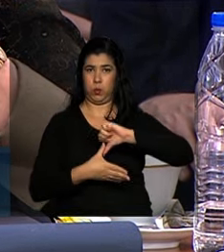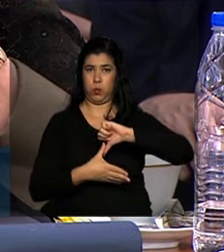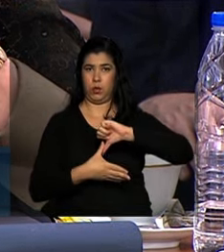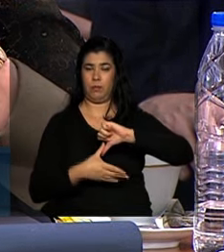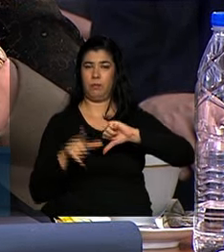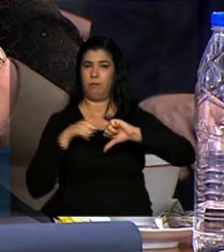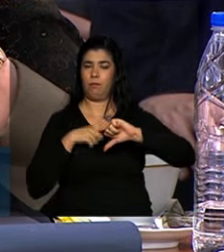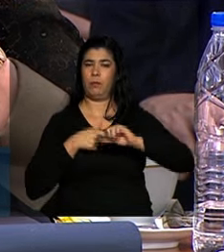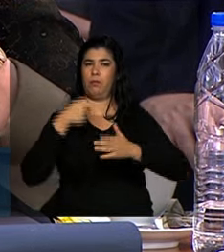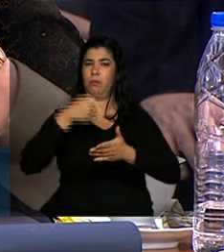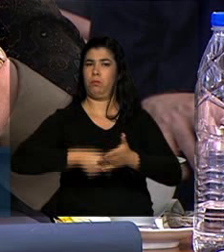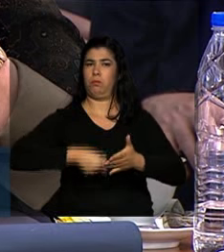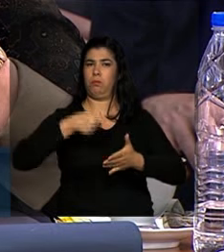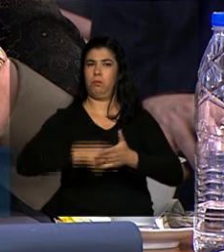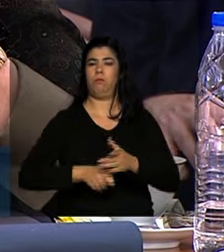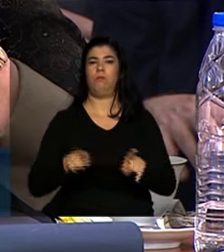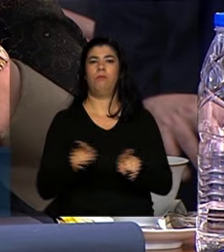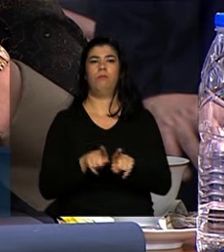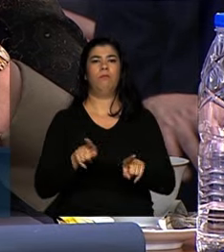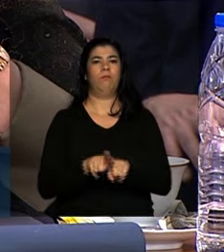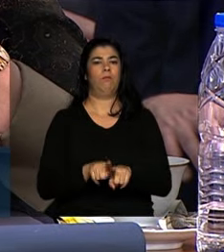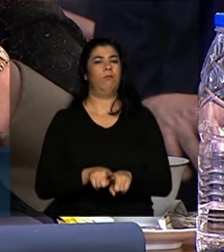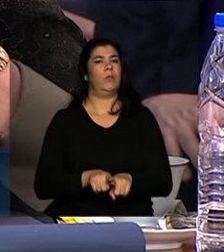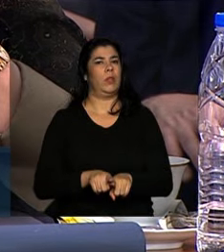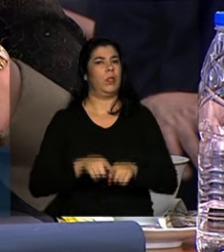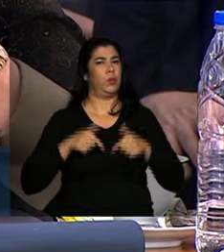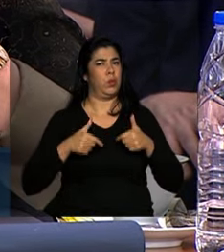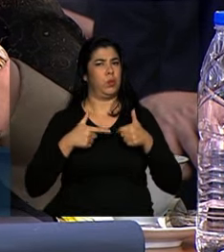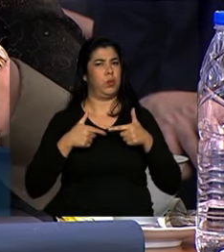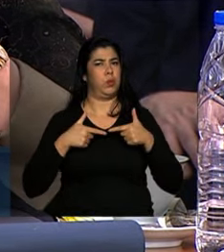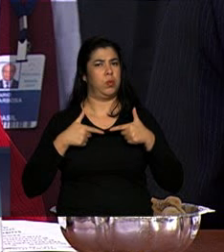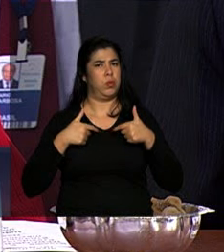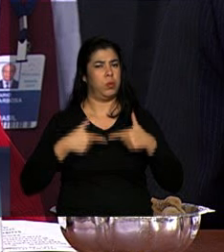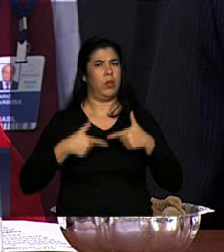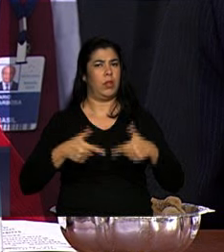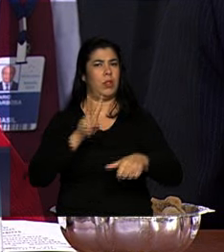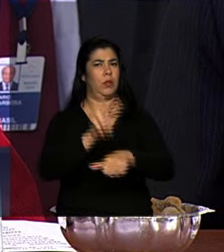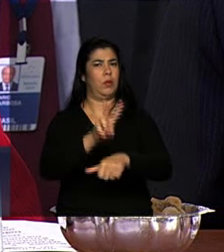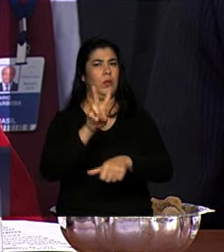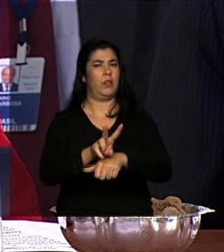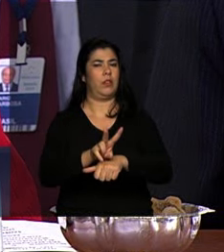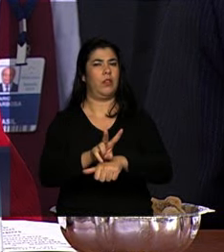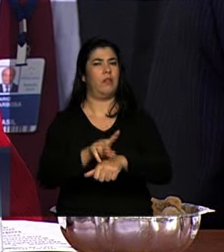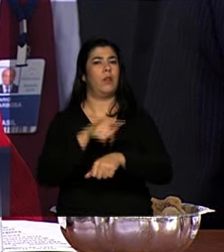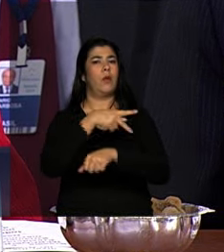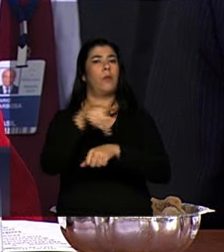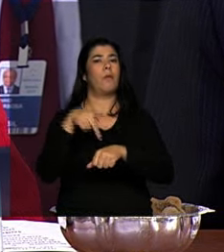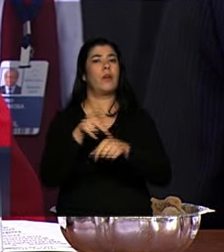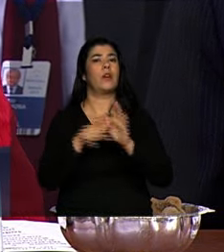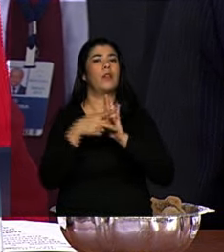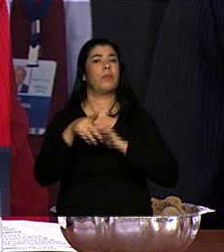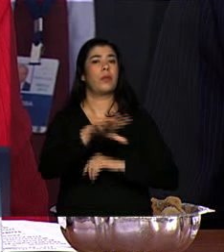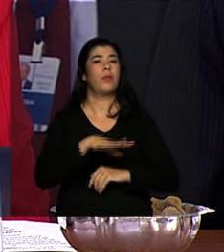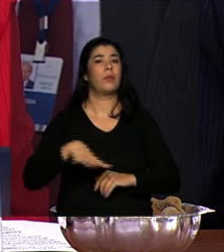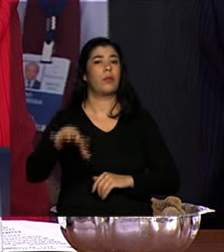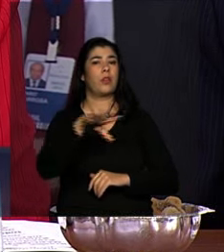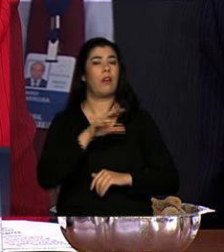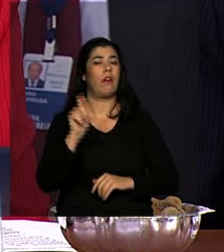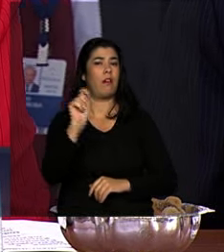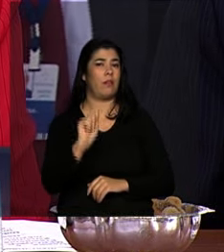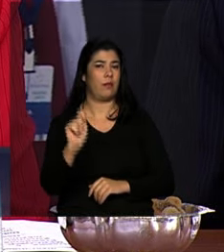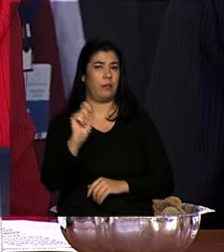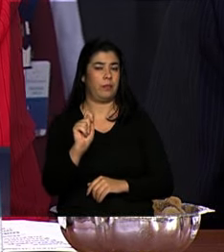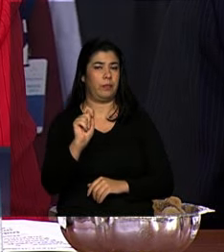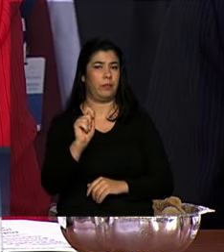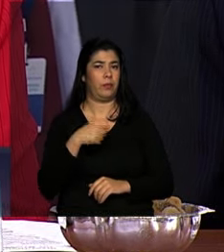grande determinação e ardor, e como defendeu os países da região. Do ponto